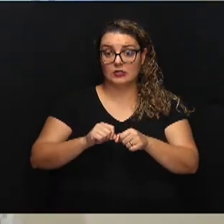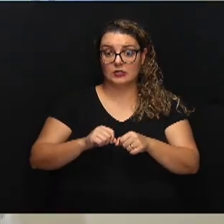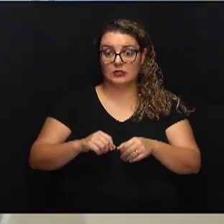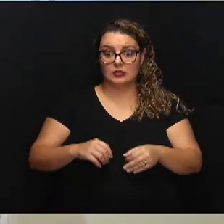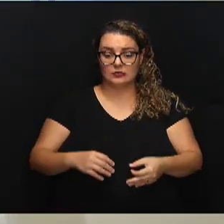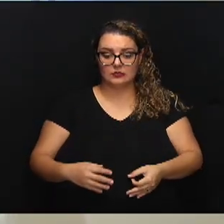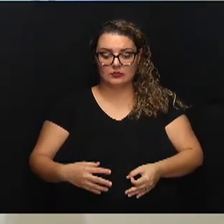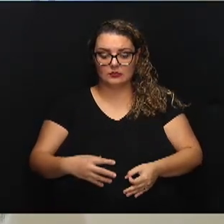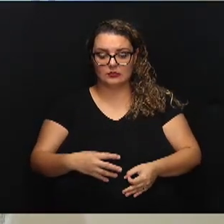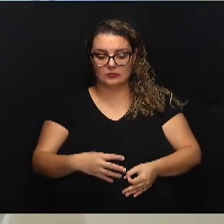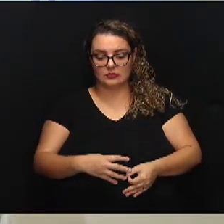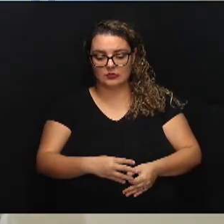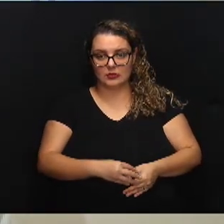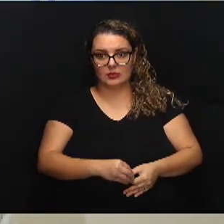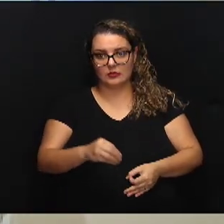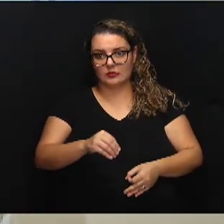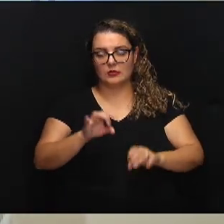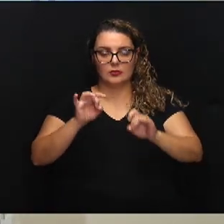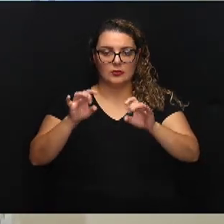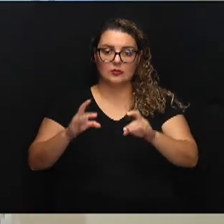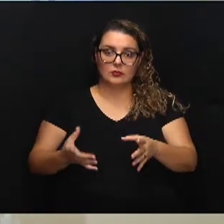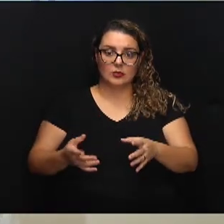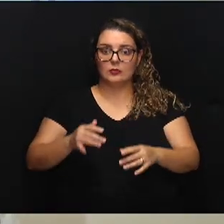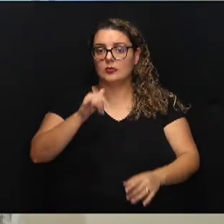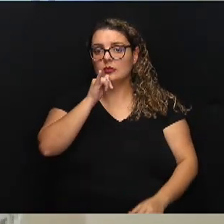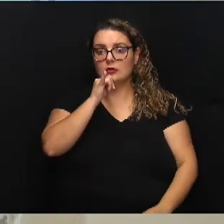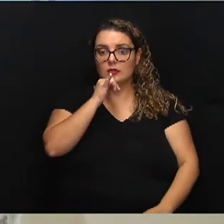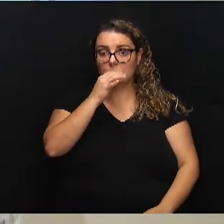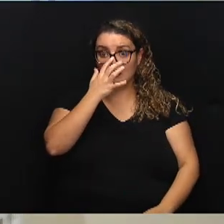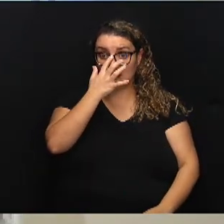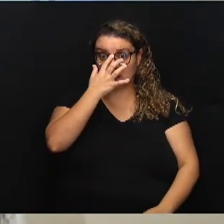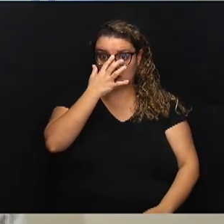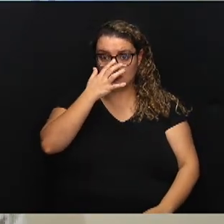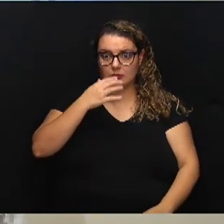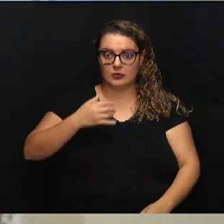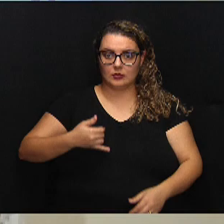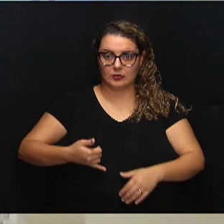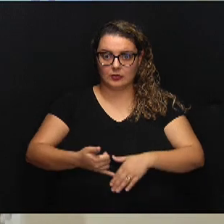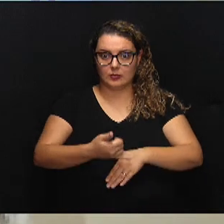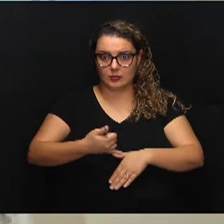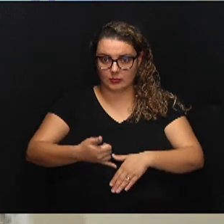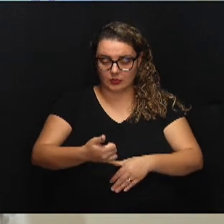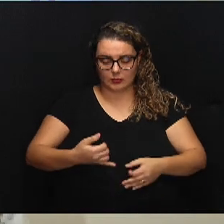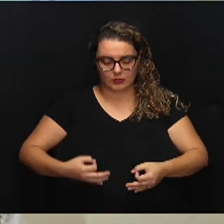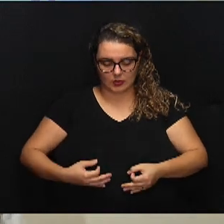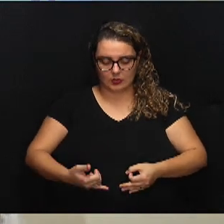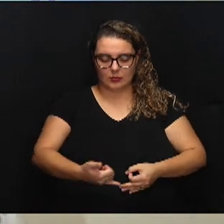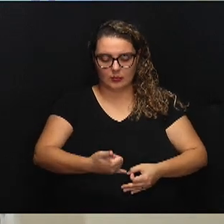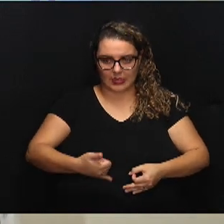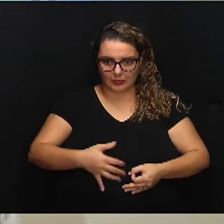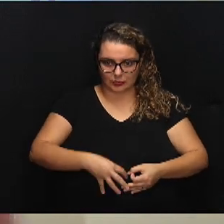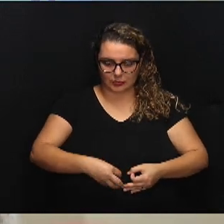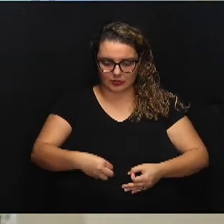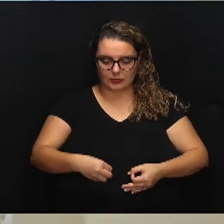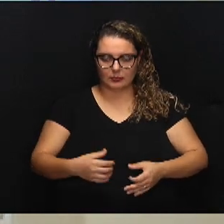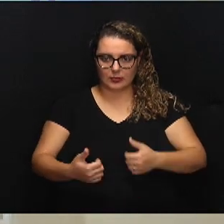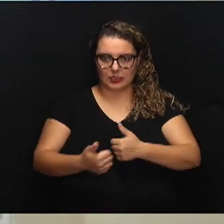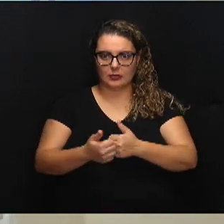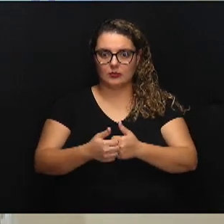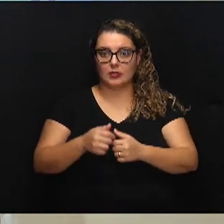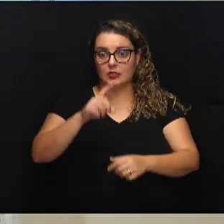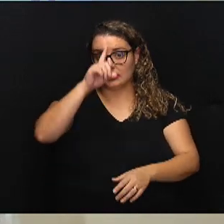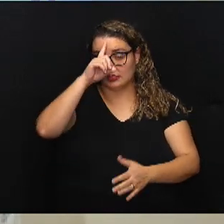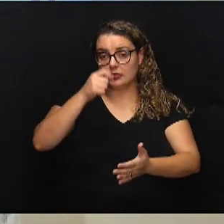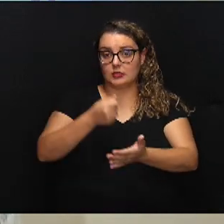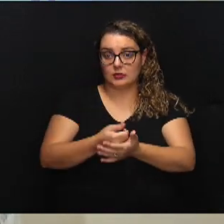tecido específico, como por exemplo a gordura ali, o peritônio que a gente comentou, e a gente consegue